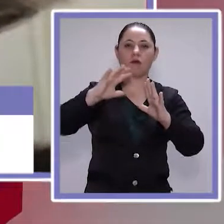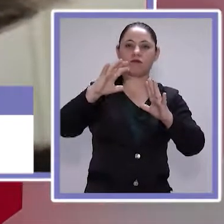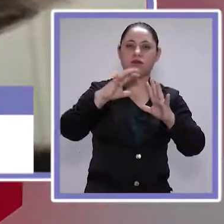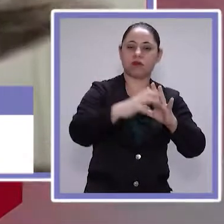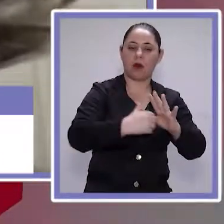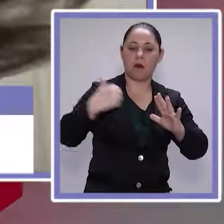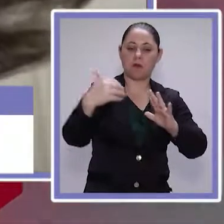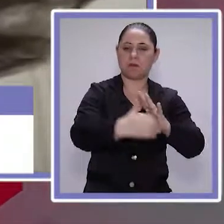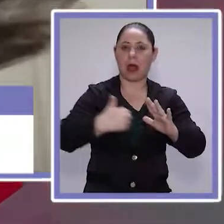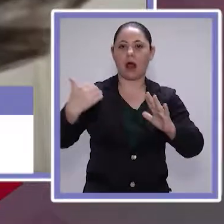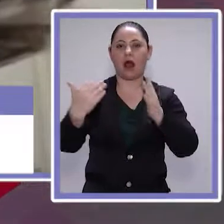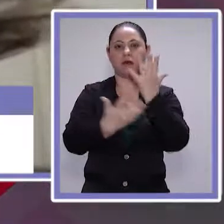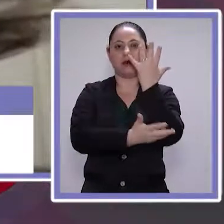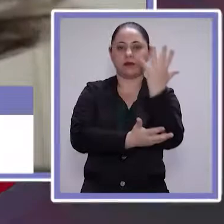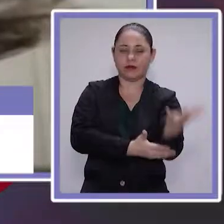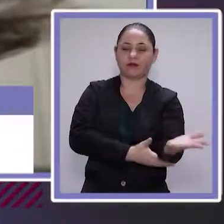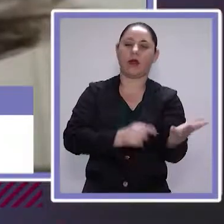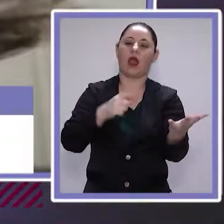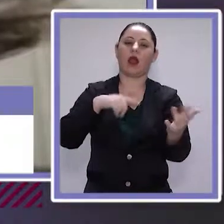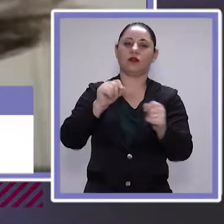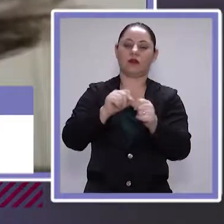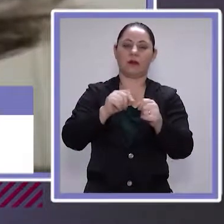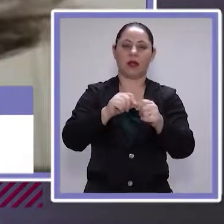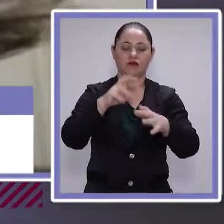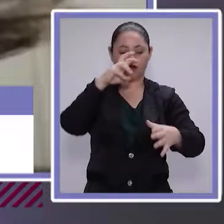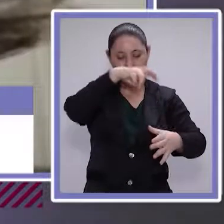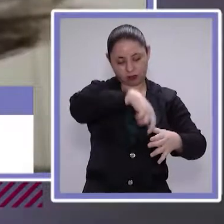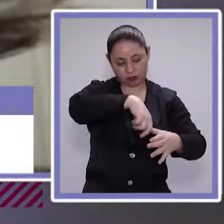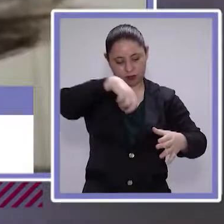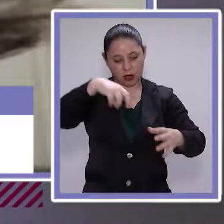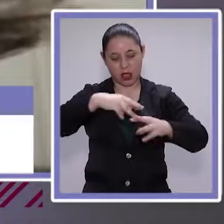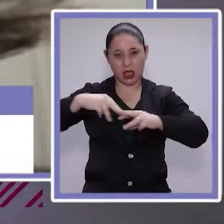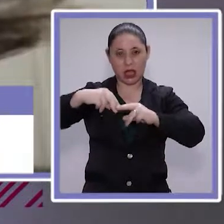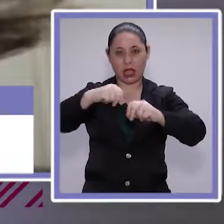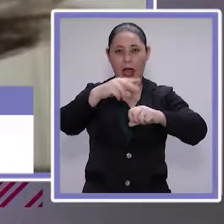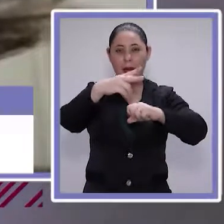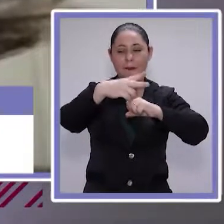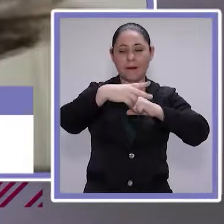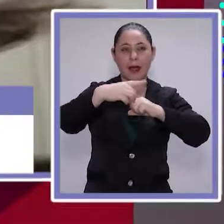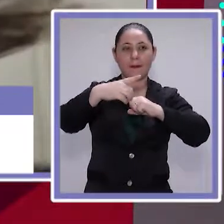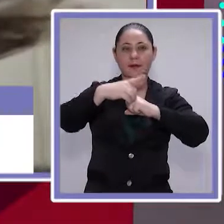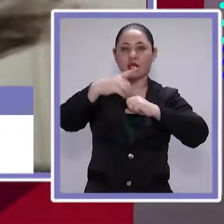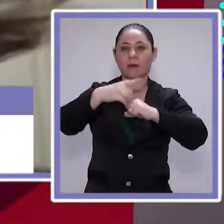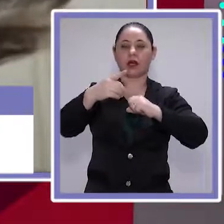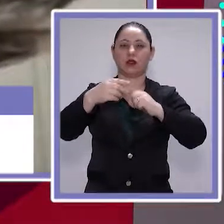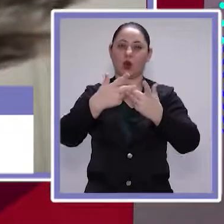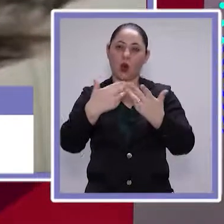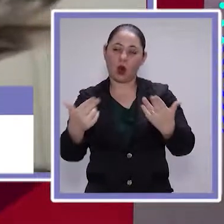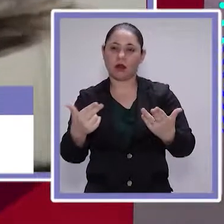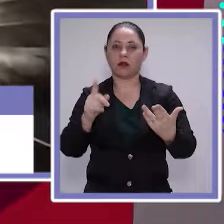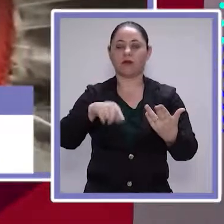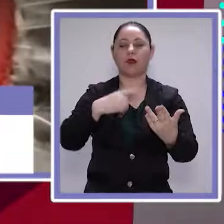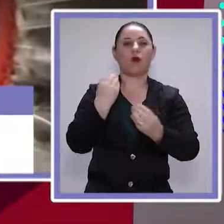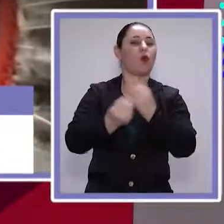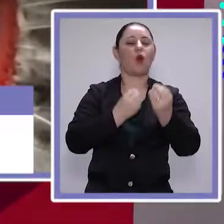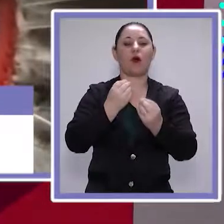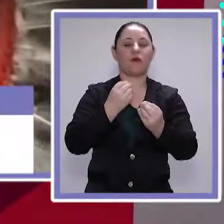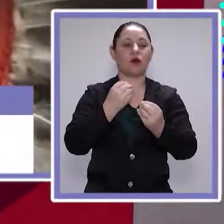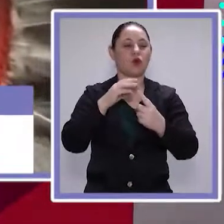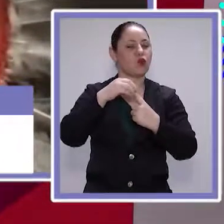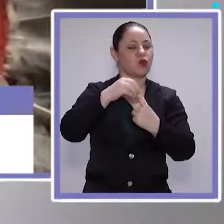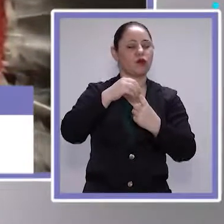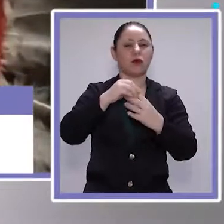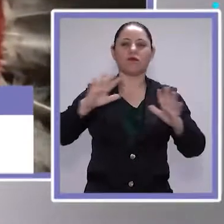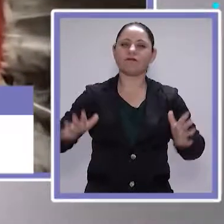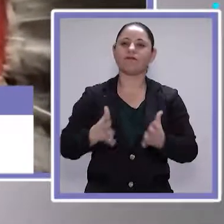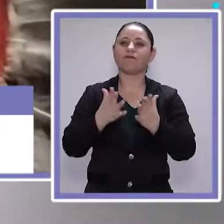muito ainda colonizadora, vamos colocar assim, de que explora muito a matéria-prima, que ainda faz negociações